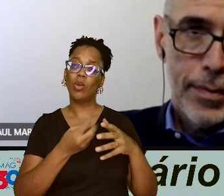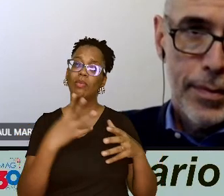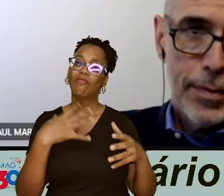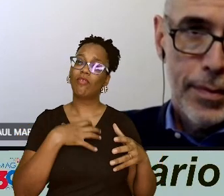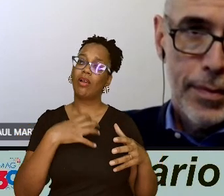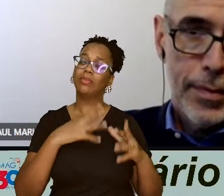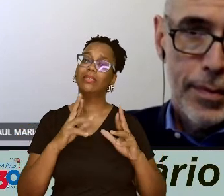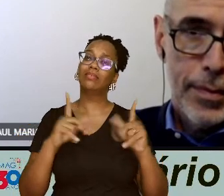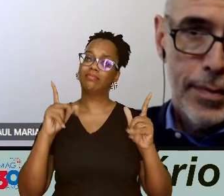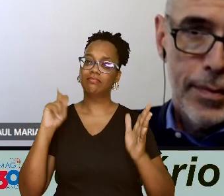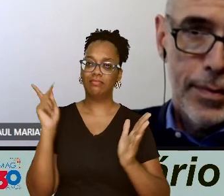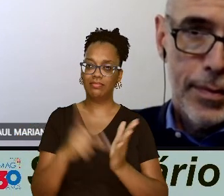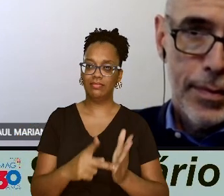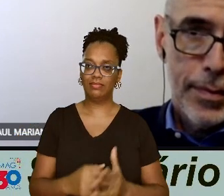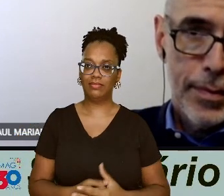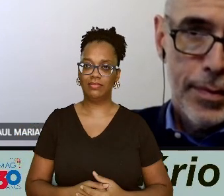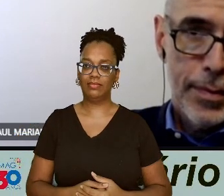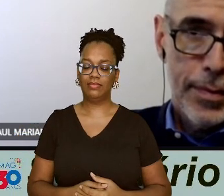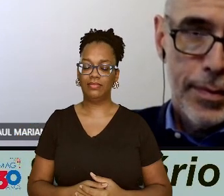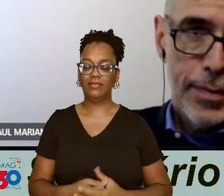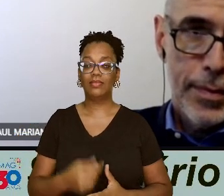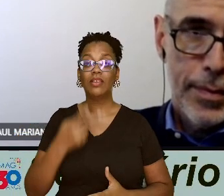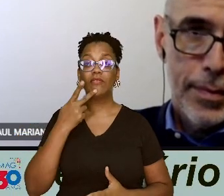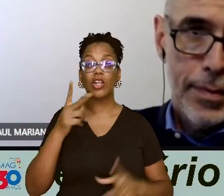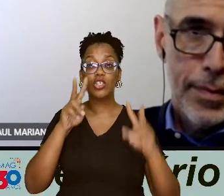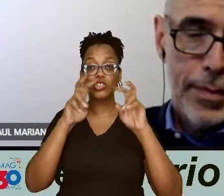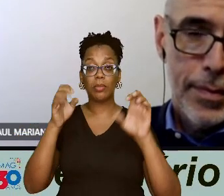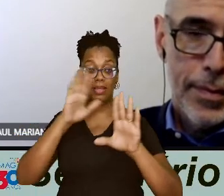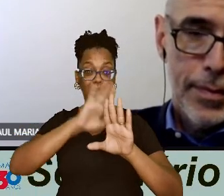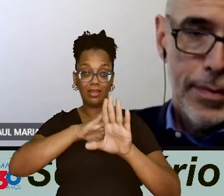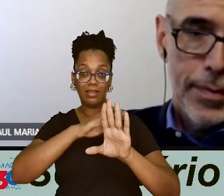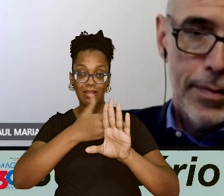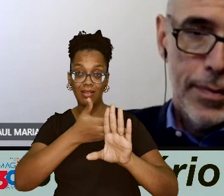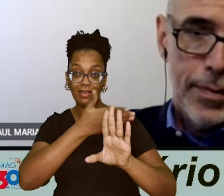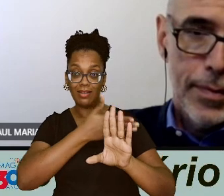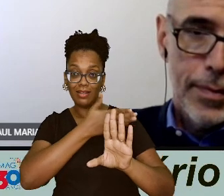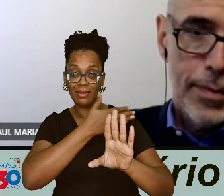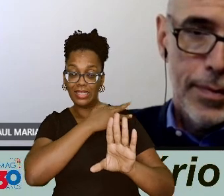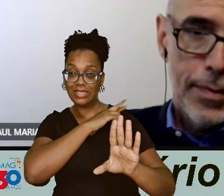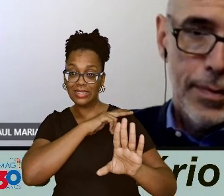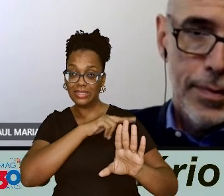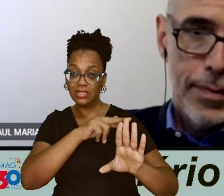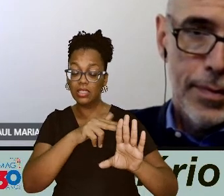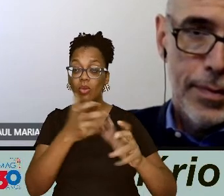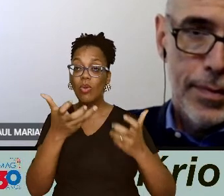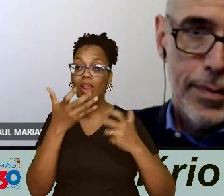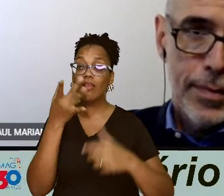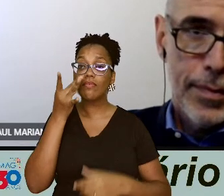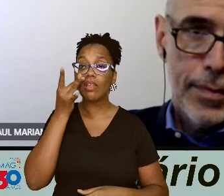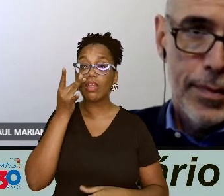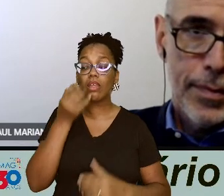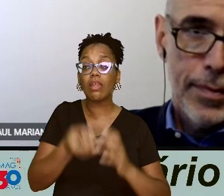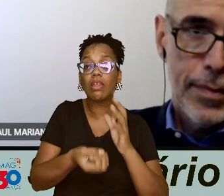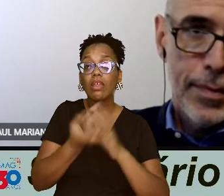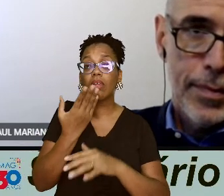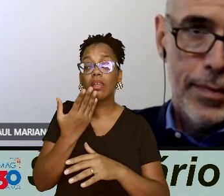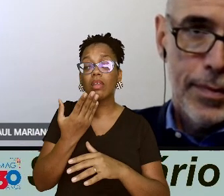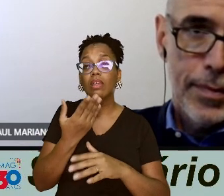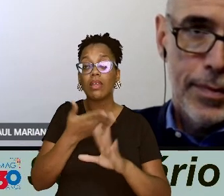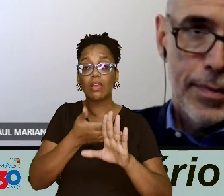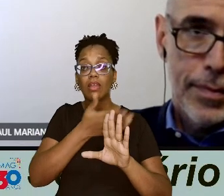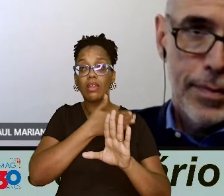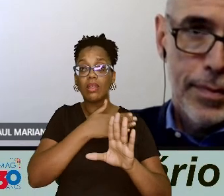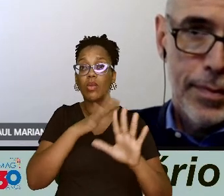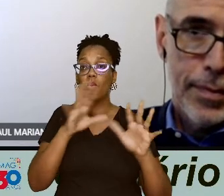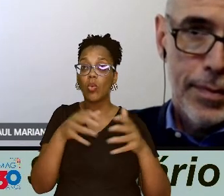extremamente efetiva. E, assim, falando de precedentes, eu gostaria de ver a criação de precedentes no âmbito da tutela